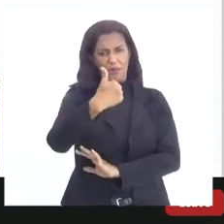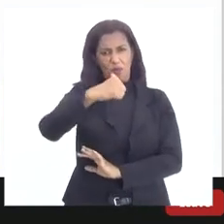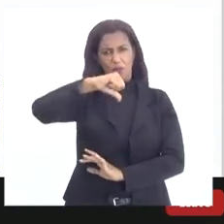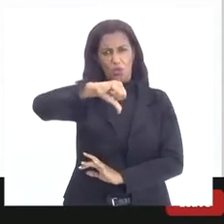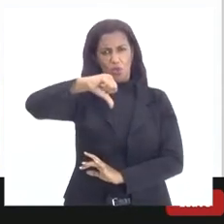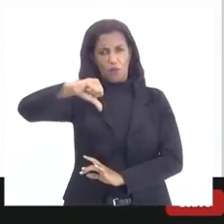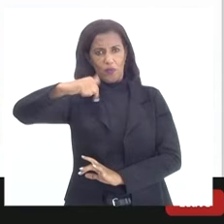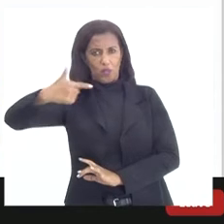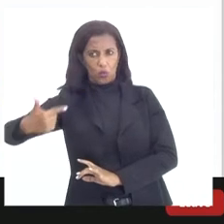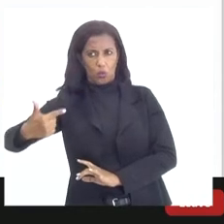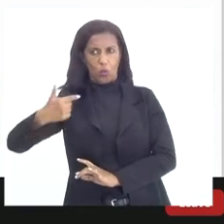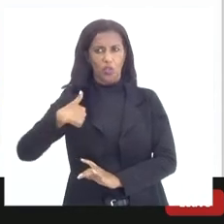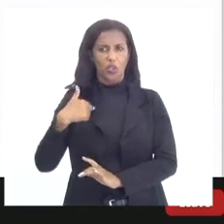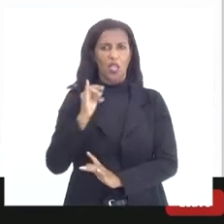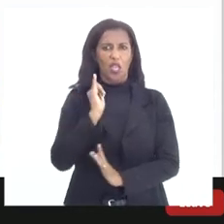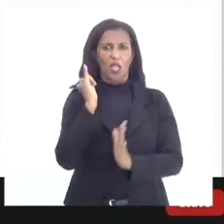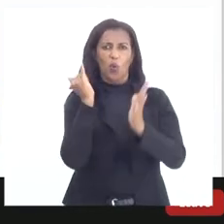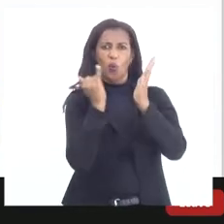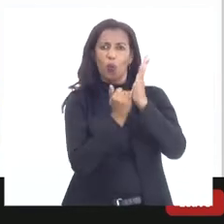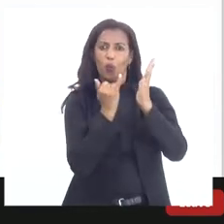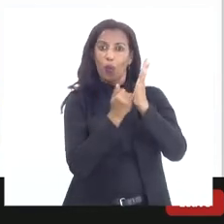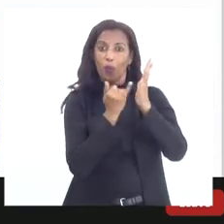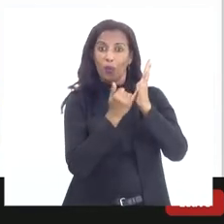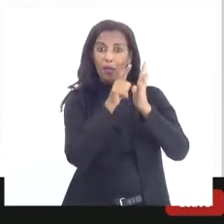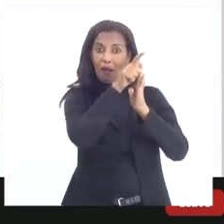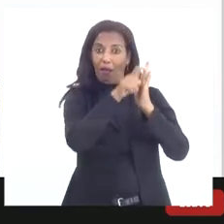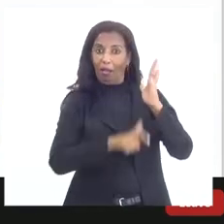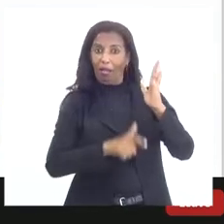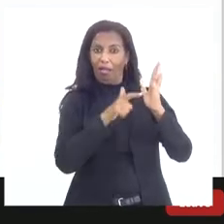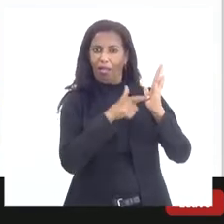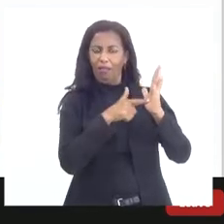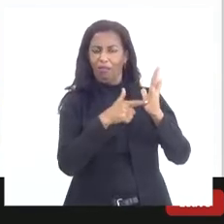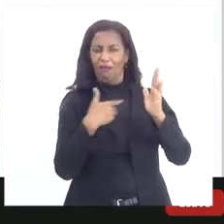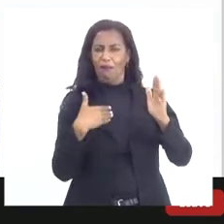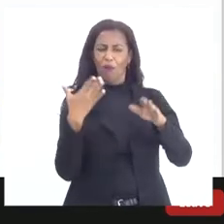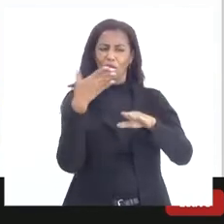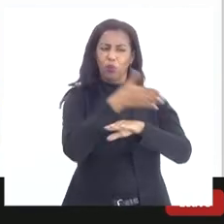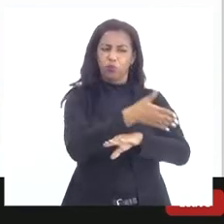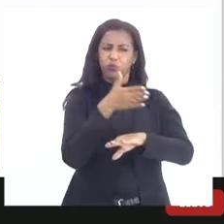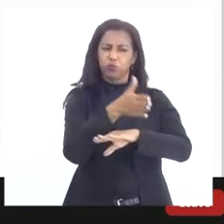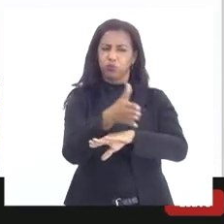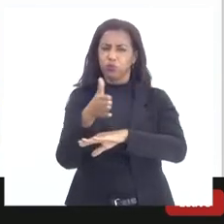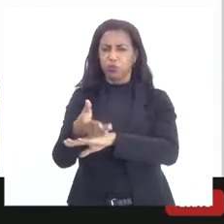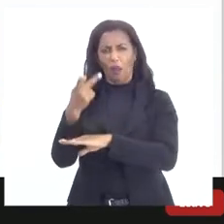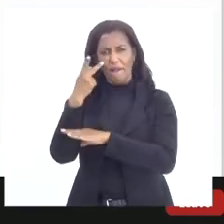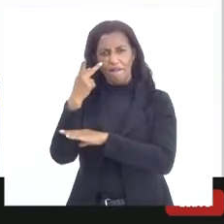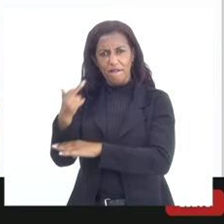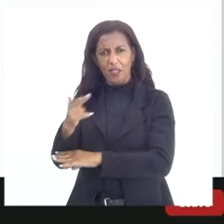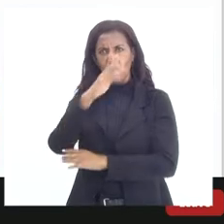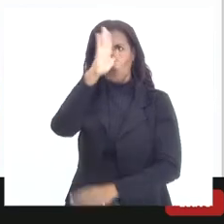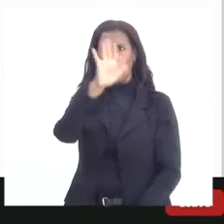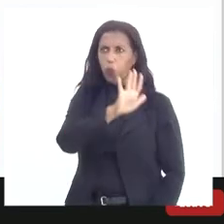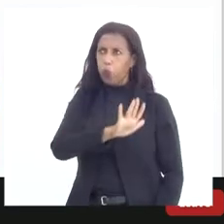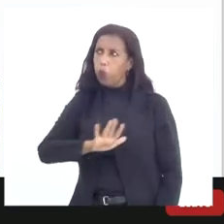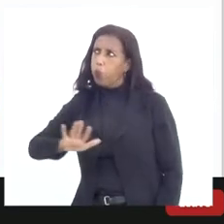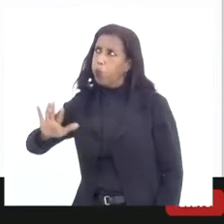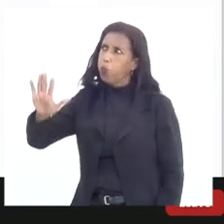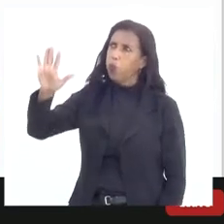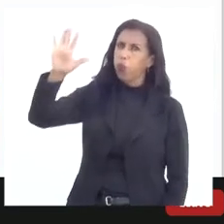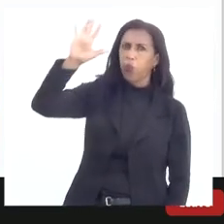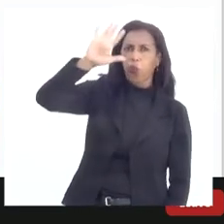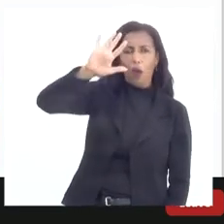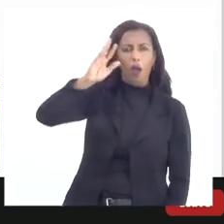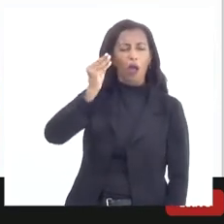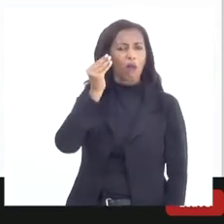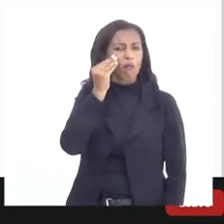1992 e aí nunca mais saí dos terreiros ouvindo, e aí passei a frequentar e a visitar terreiros no Brasil todo para tentar,